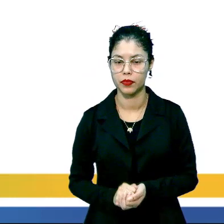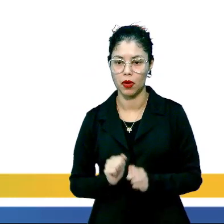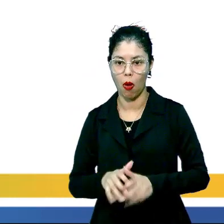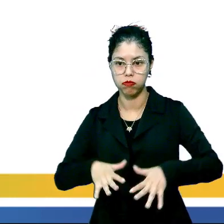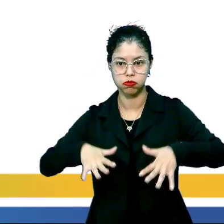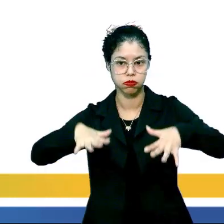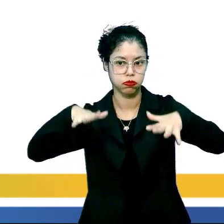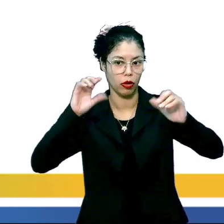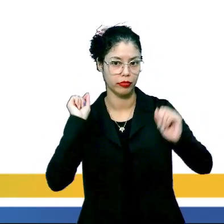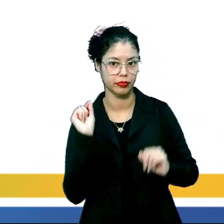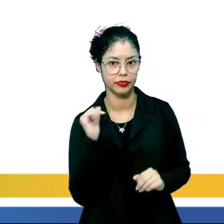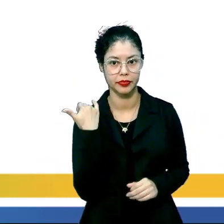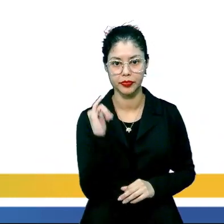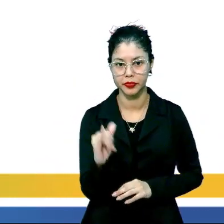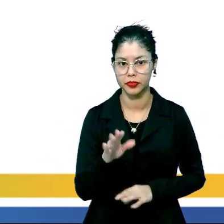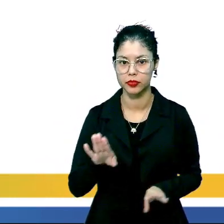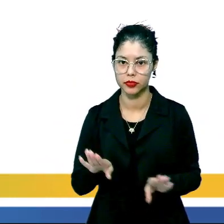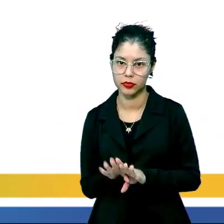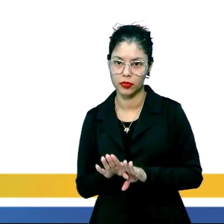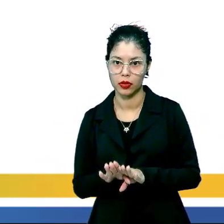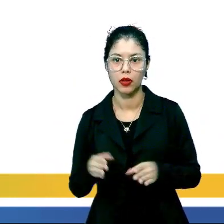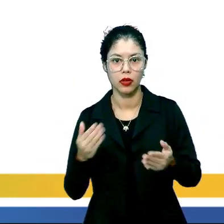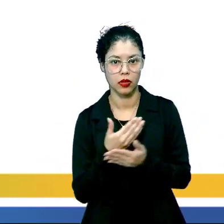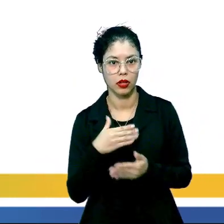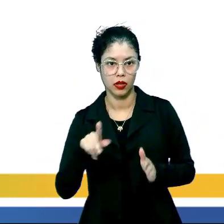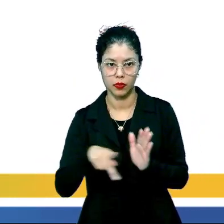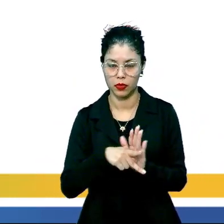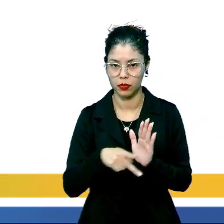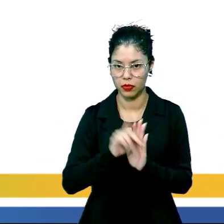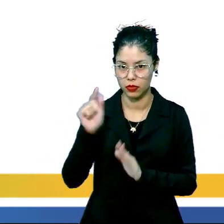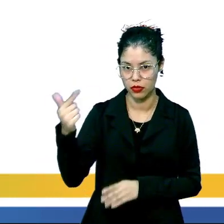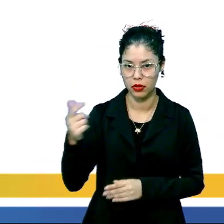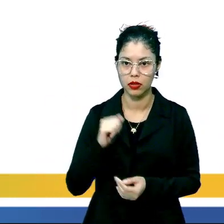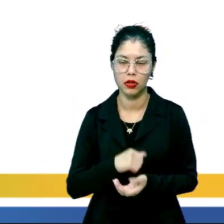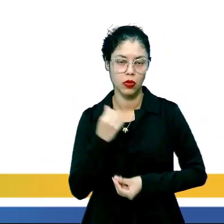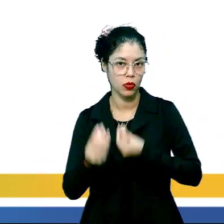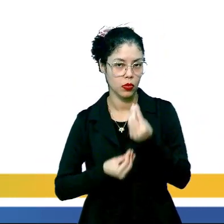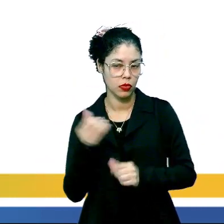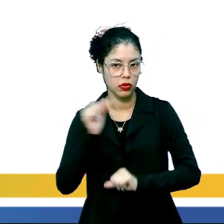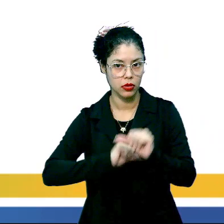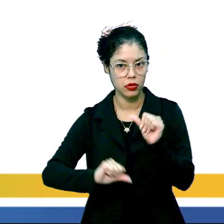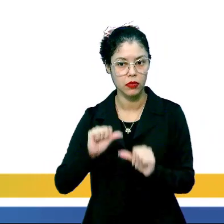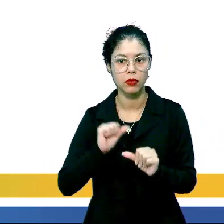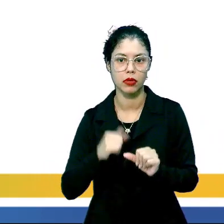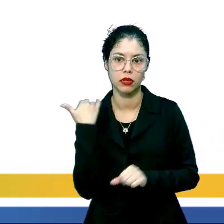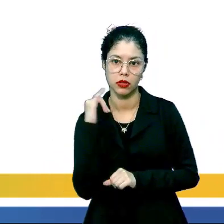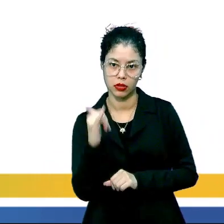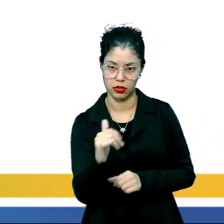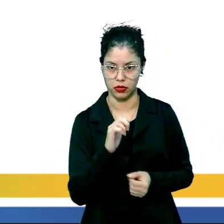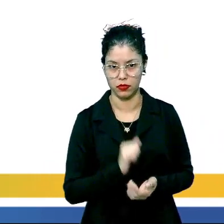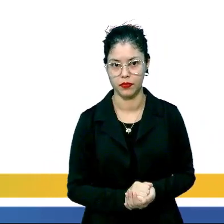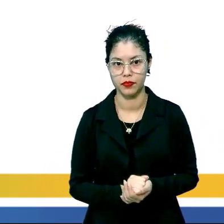energia, né, como a energia está conservada ali e como ela vai ser transformada nessa energia em energia